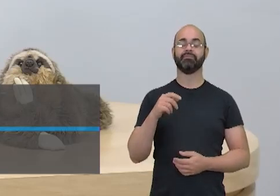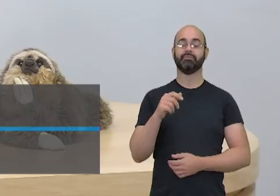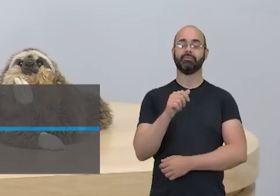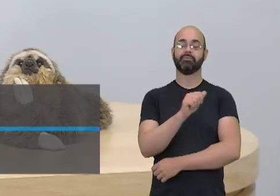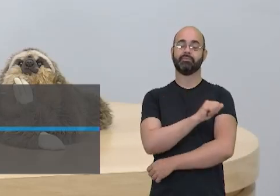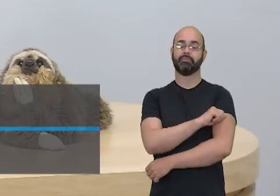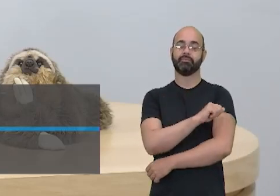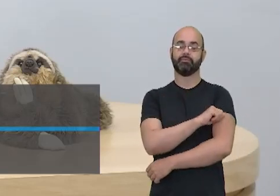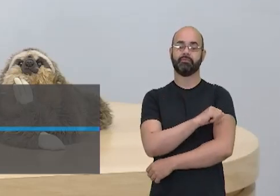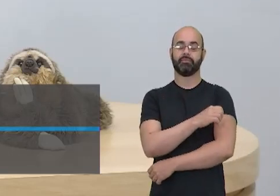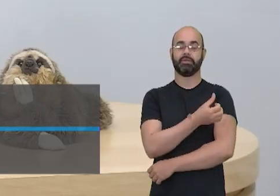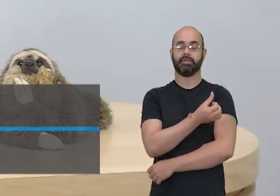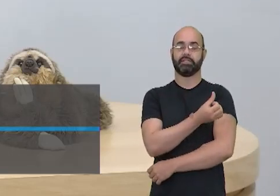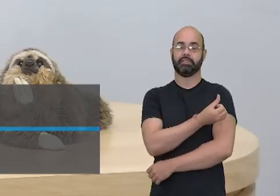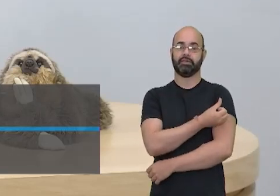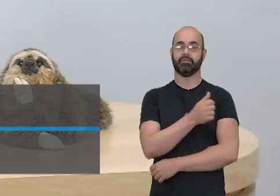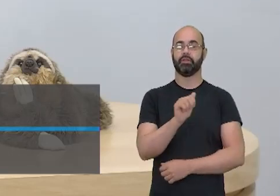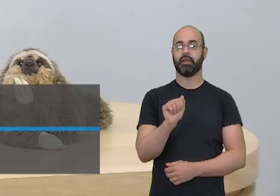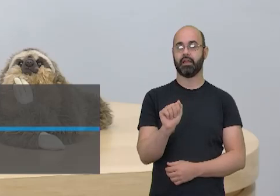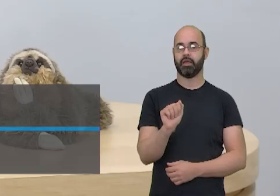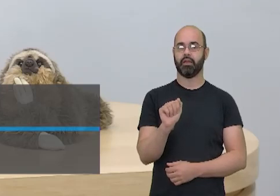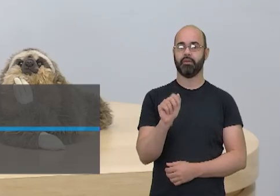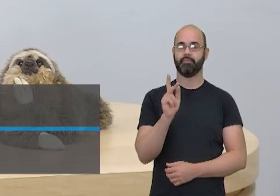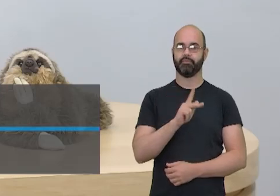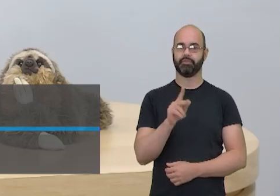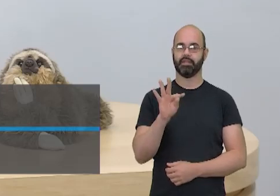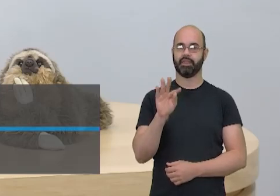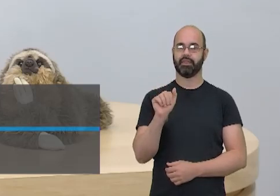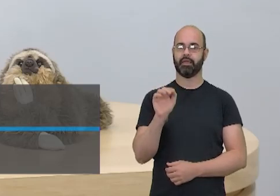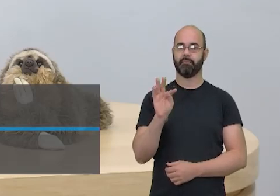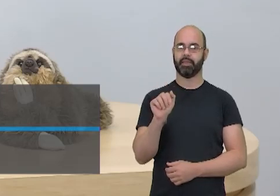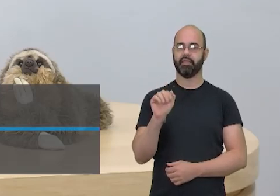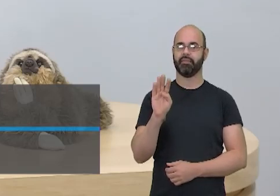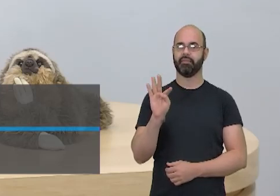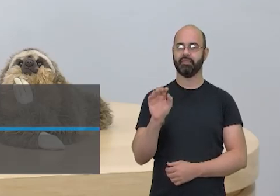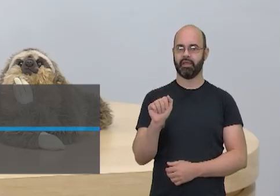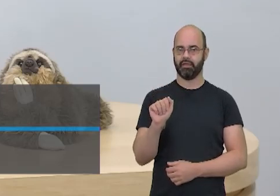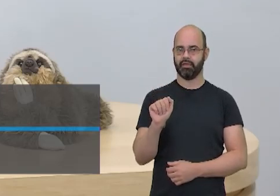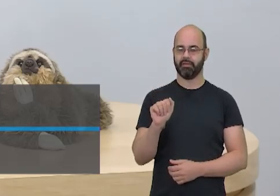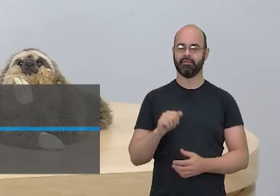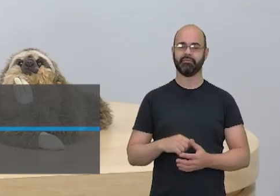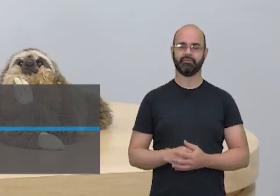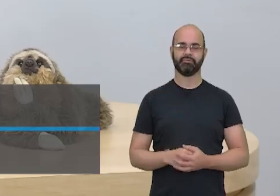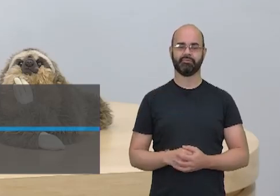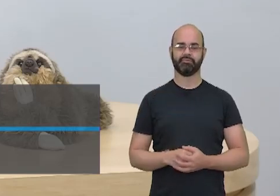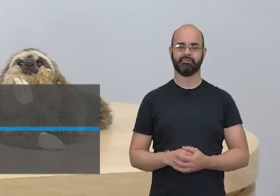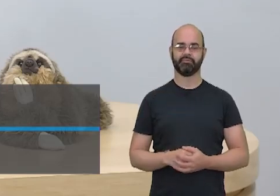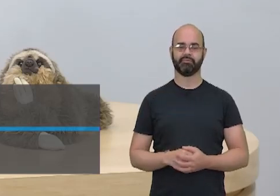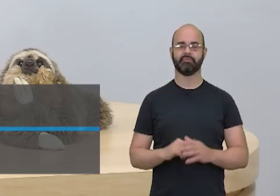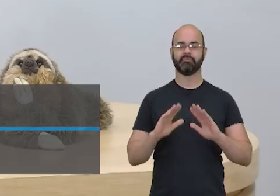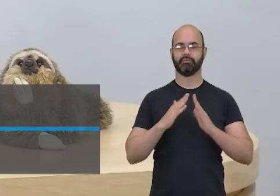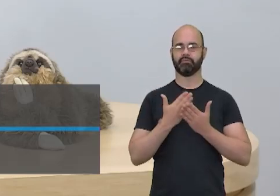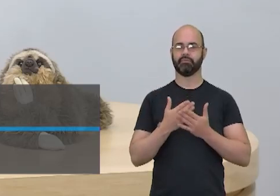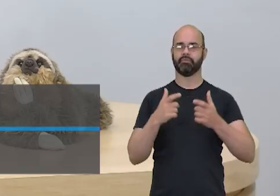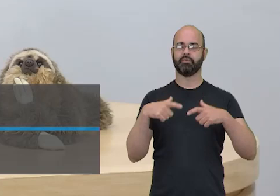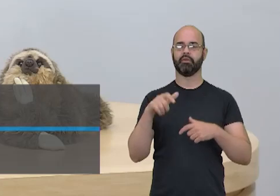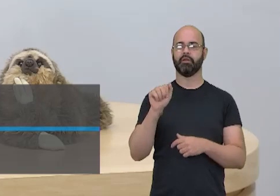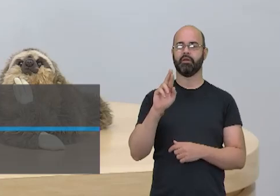Alunos do 6º A da Pro Tabata, da Escola Urias Braga Costa de